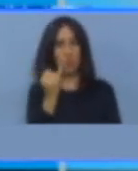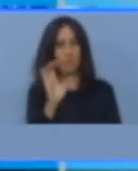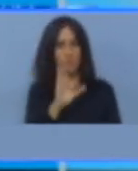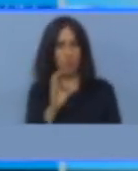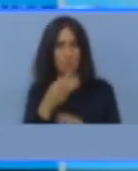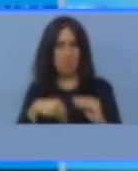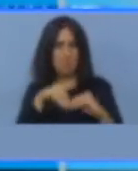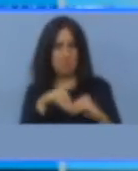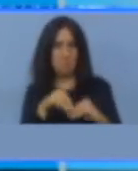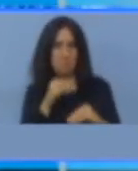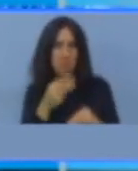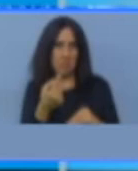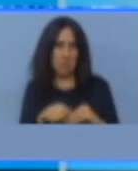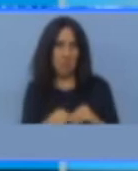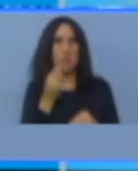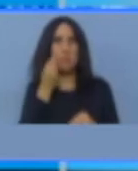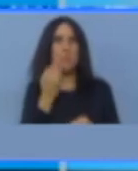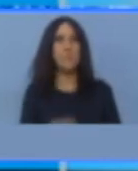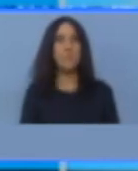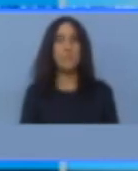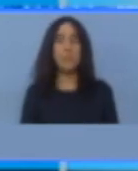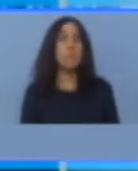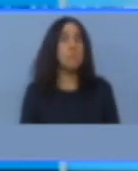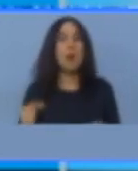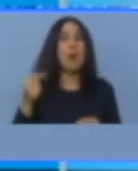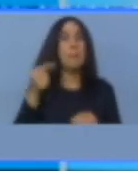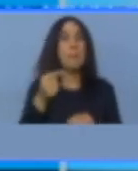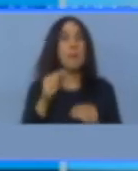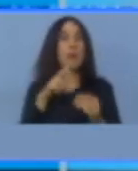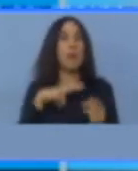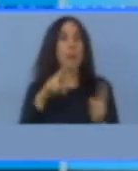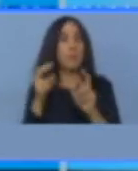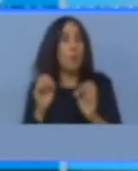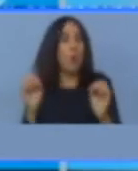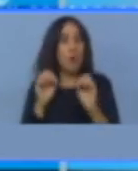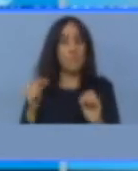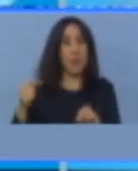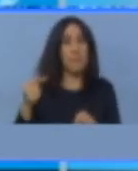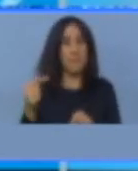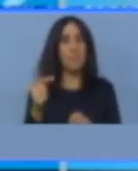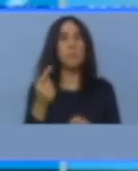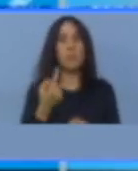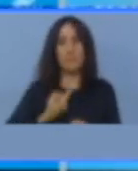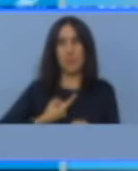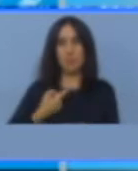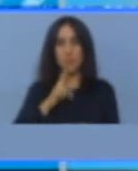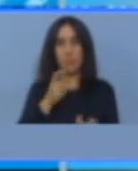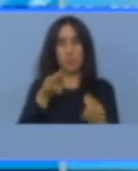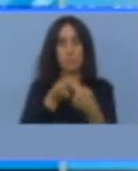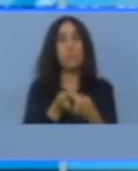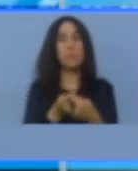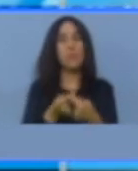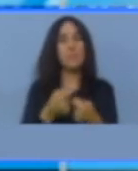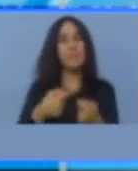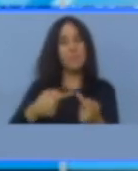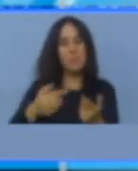supletiva? Na prática não tem alternativa. A questão é que, na prática, como nos pedem respostas, até porque o circuito de